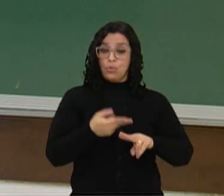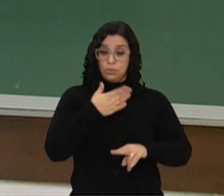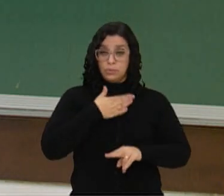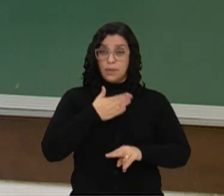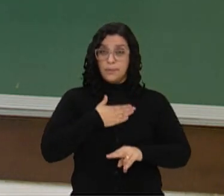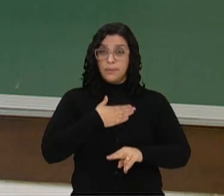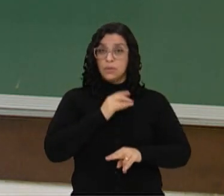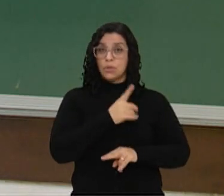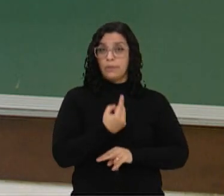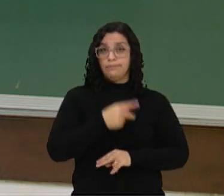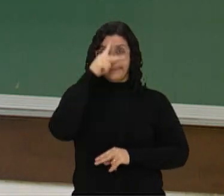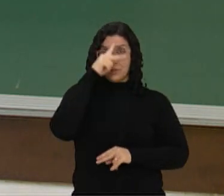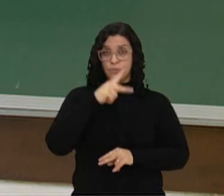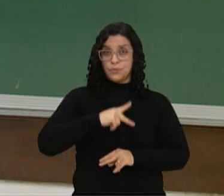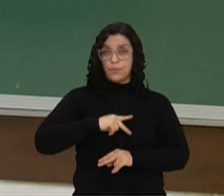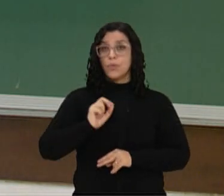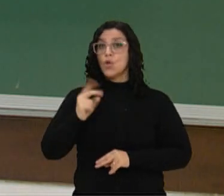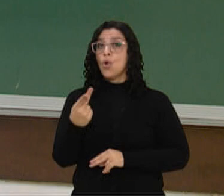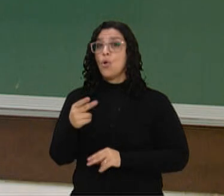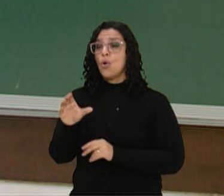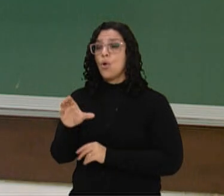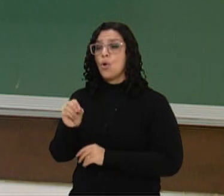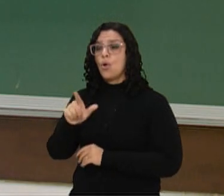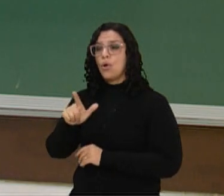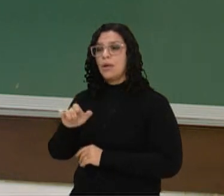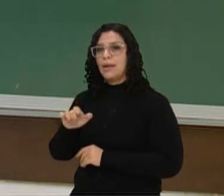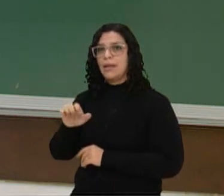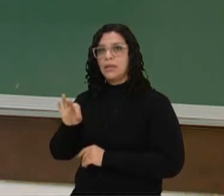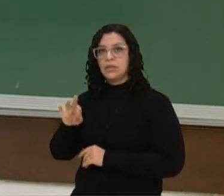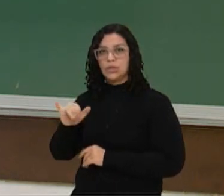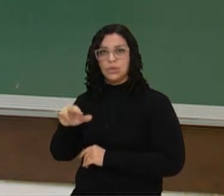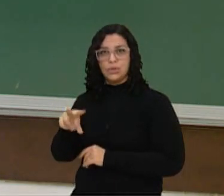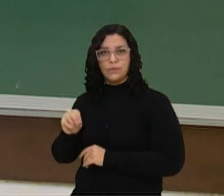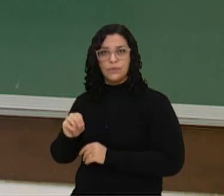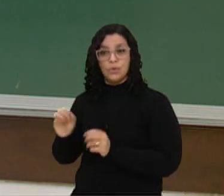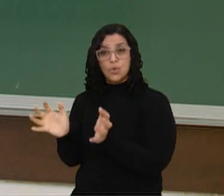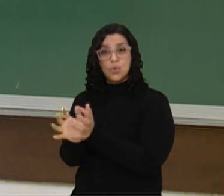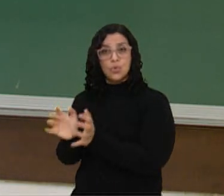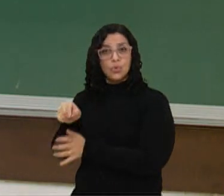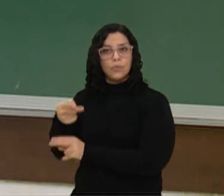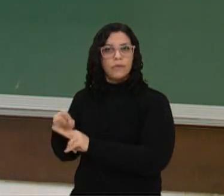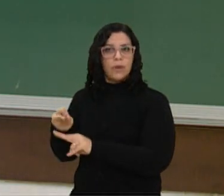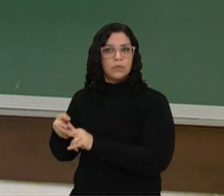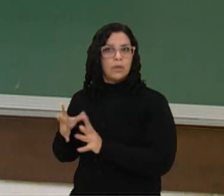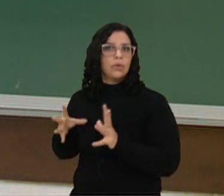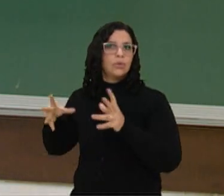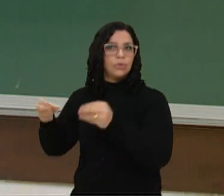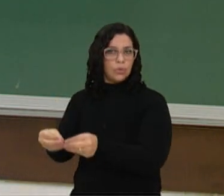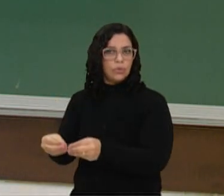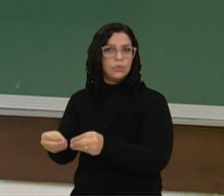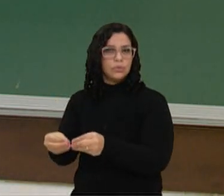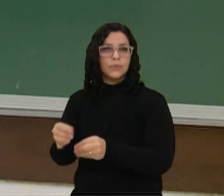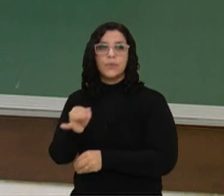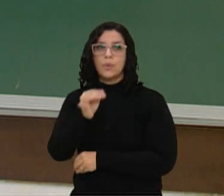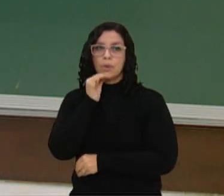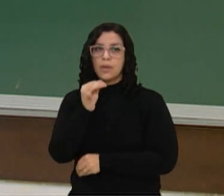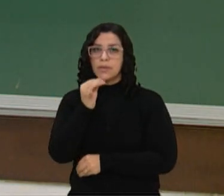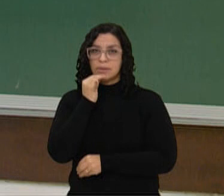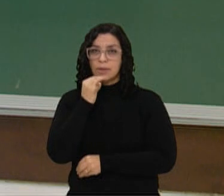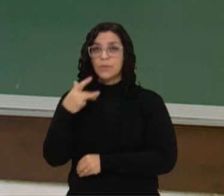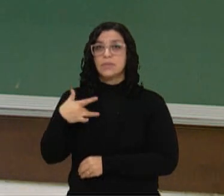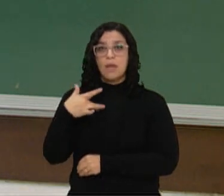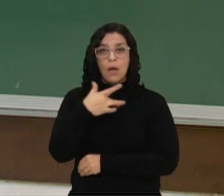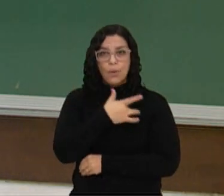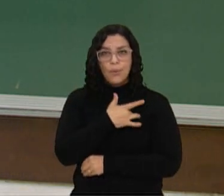é individual. Ou o consumo coletivo, que são serviços utilizados por todos. Por exemplo,